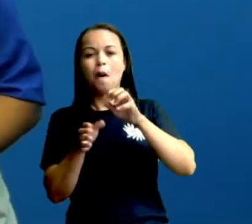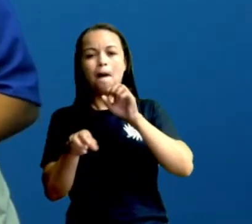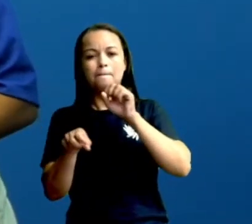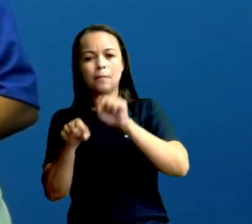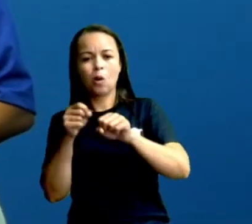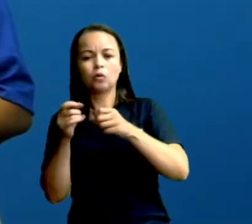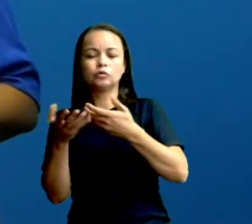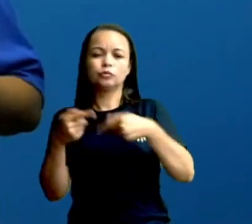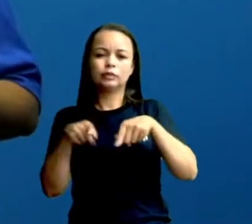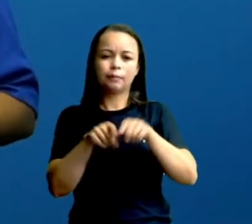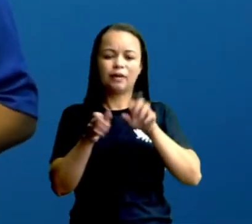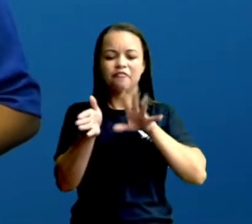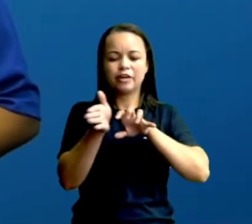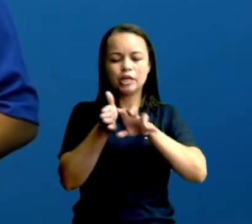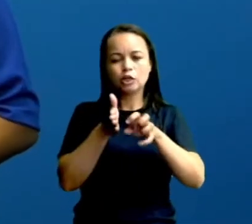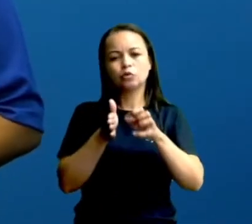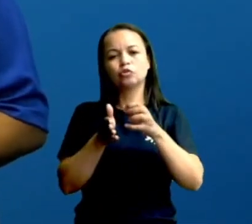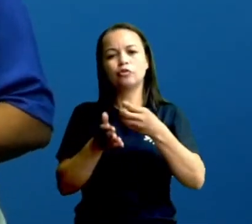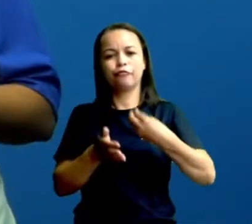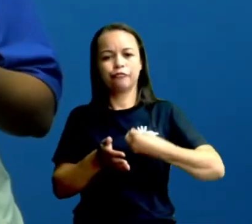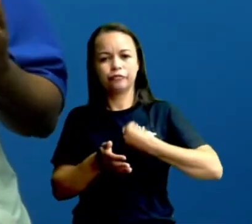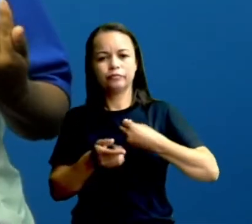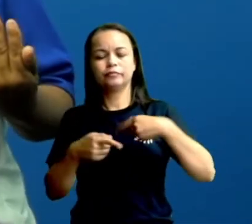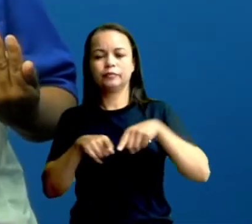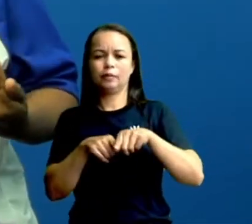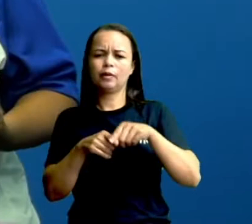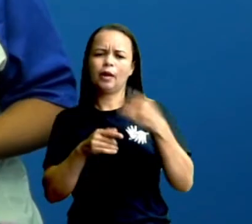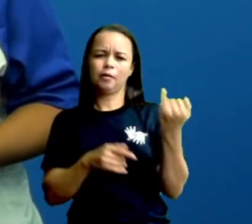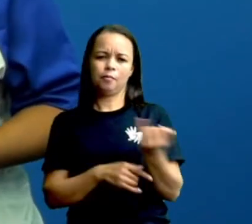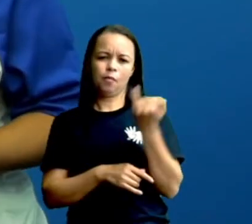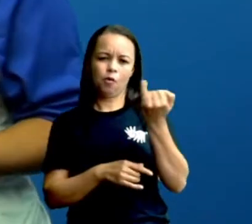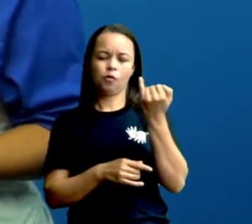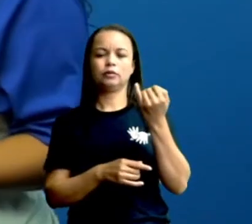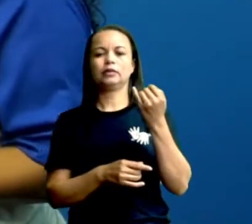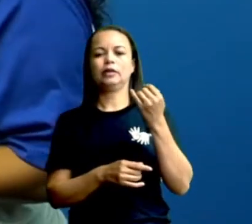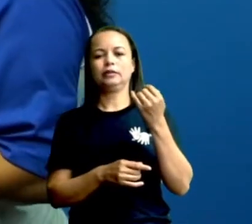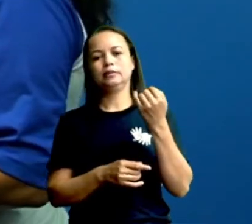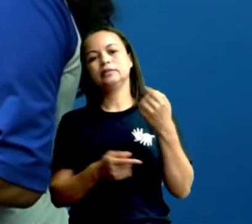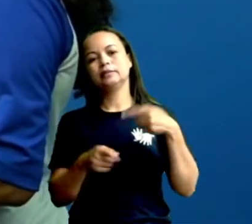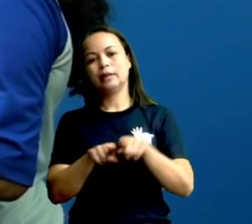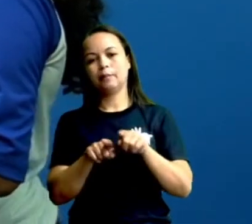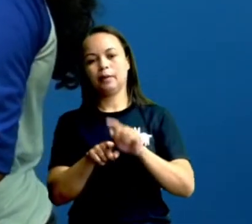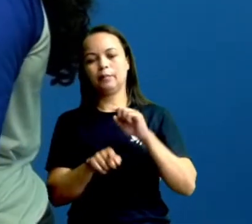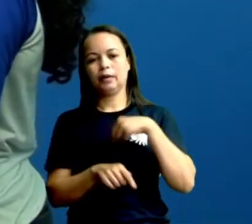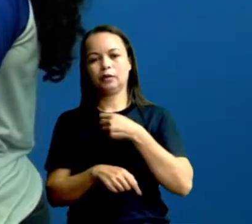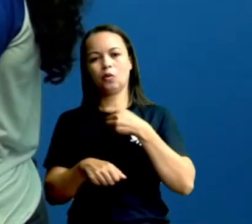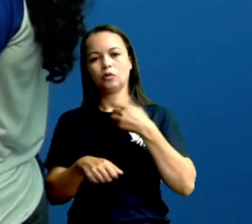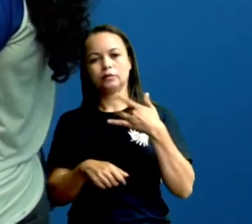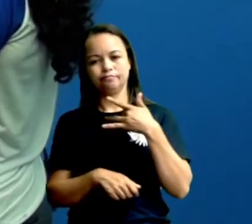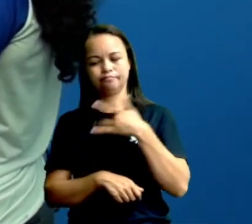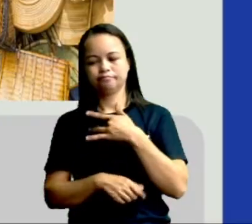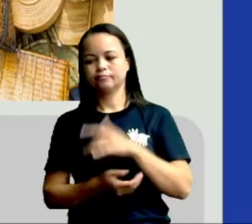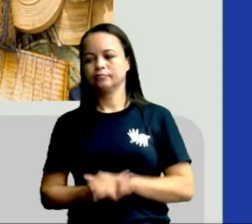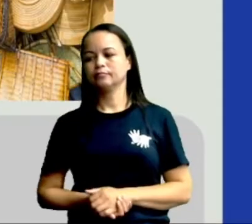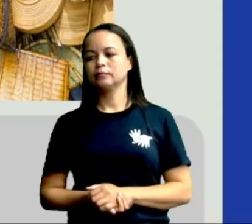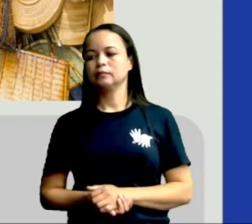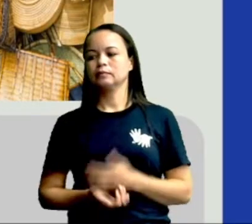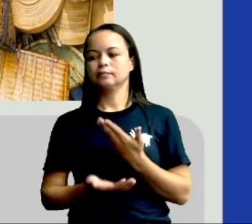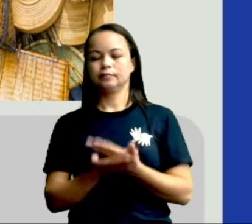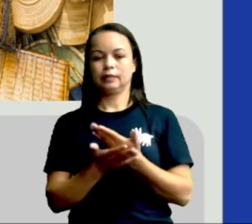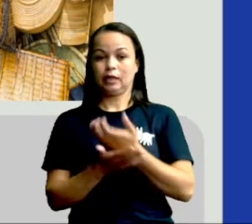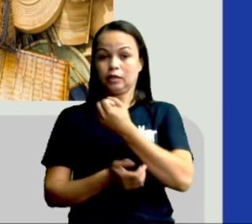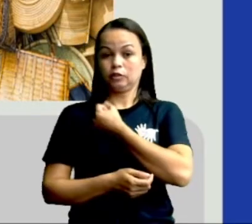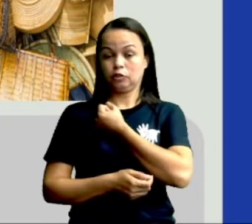vezes ele vivo. Vejam como é importante os micro-organismos para a nossa saúde, tá certo? Aí, na aula de número